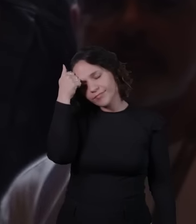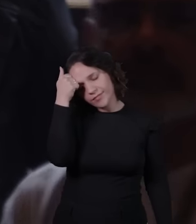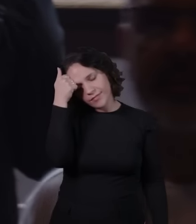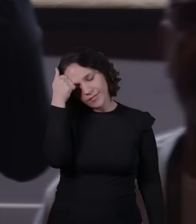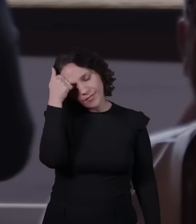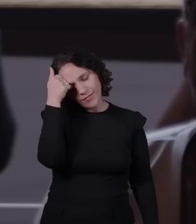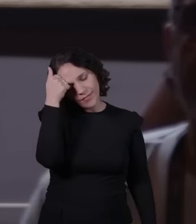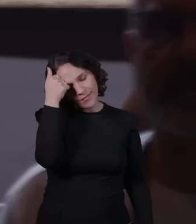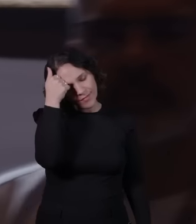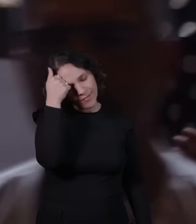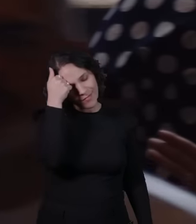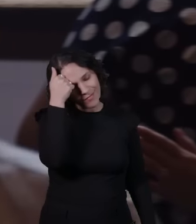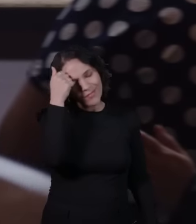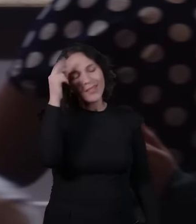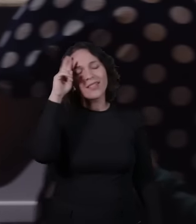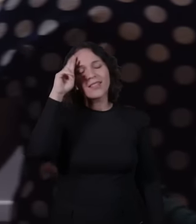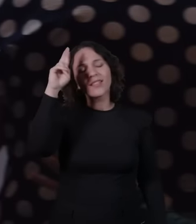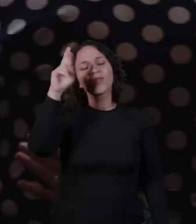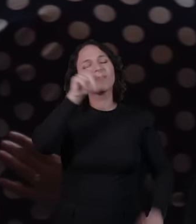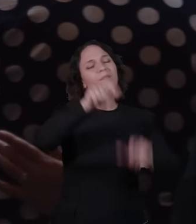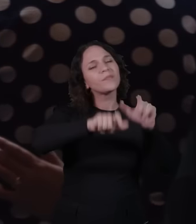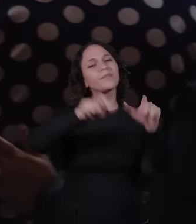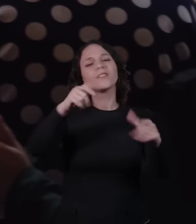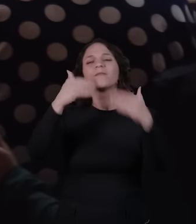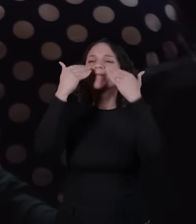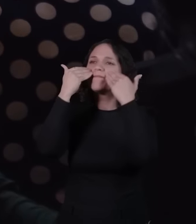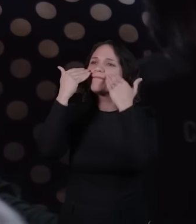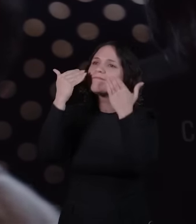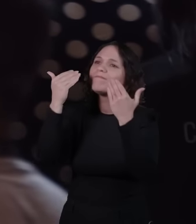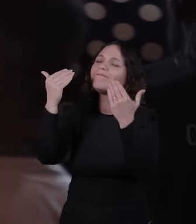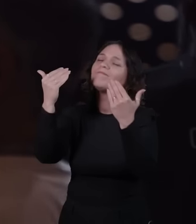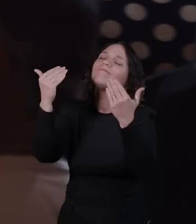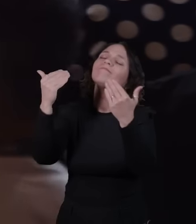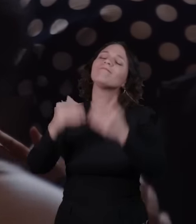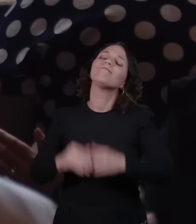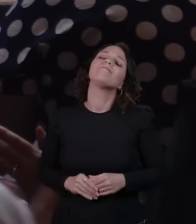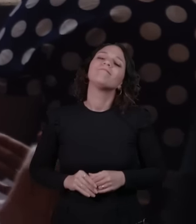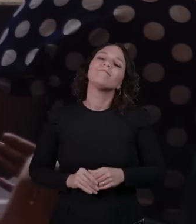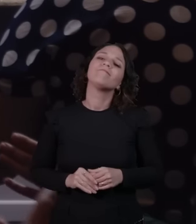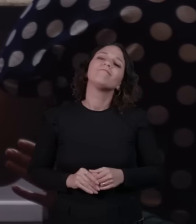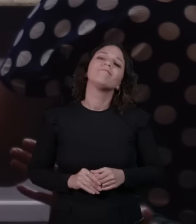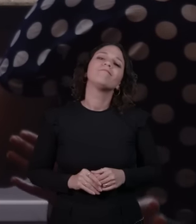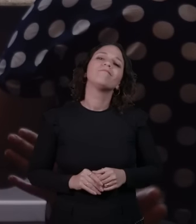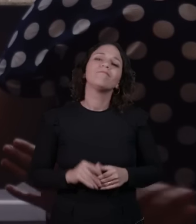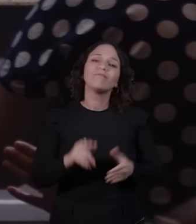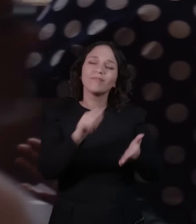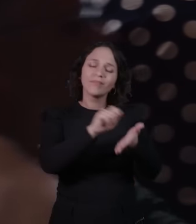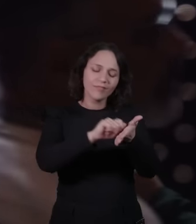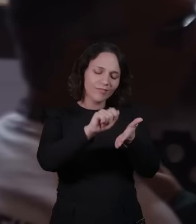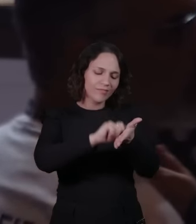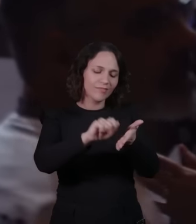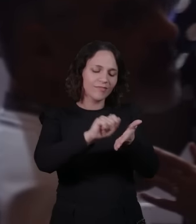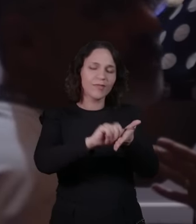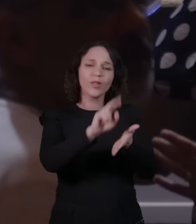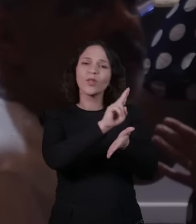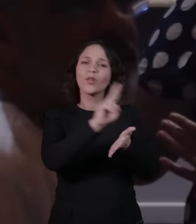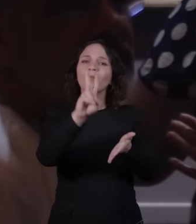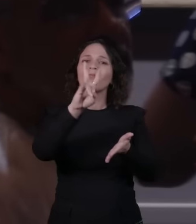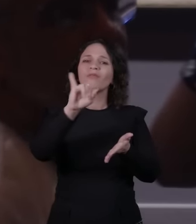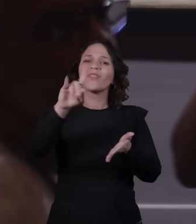Senhor, recebe essas vidas. Recebe, Senhor. Recebe, escreve o nome delas no livro da vida,